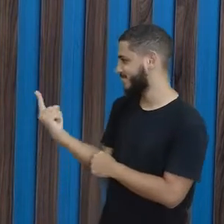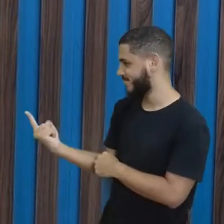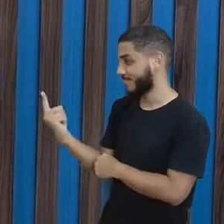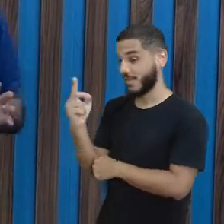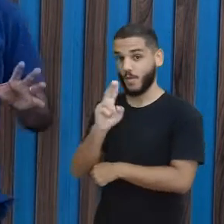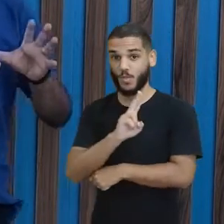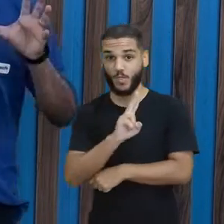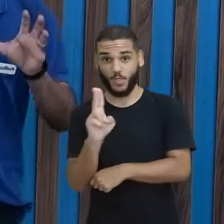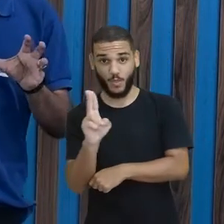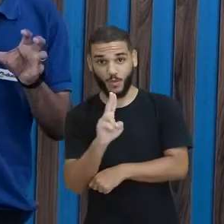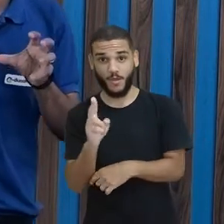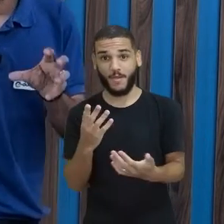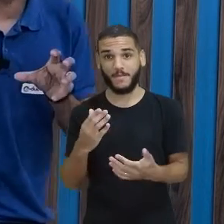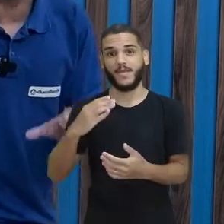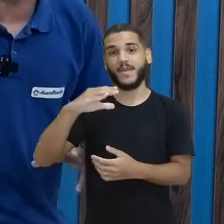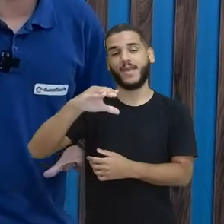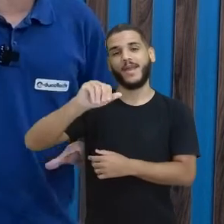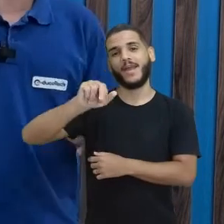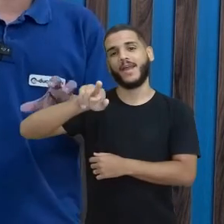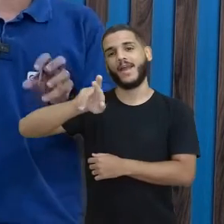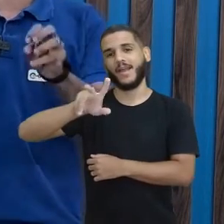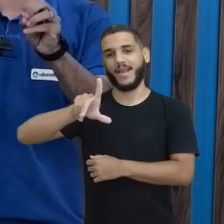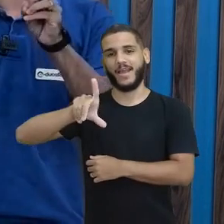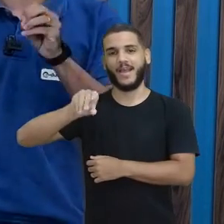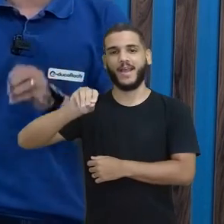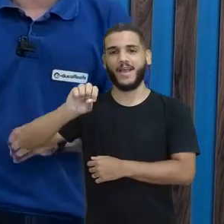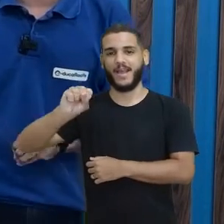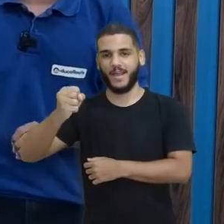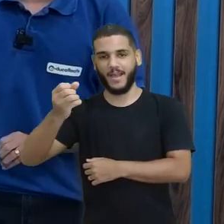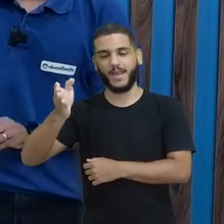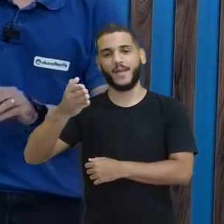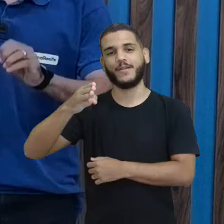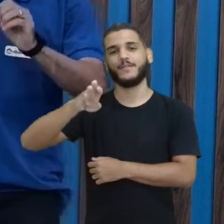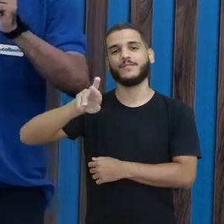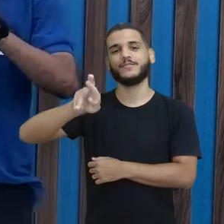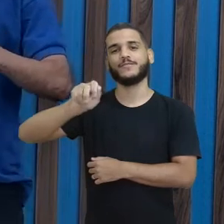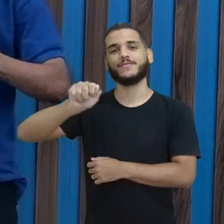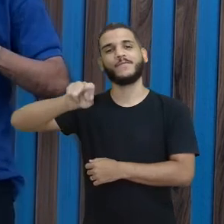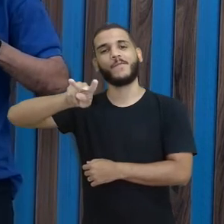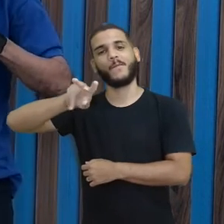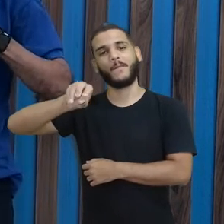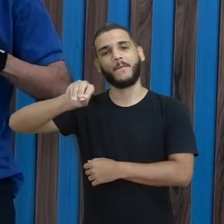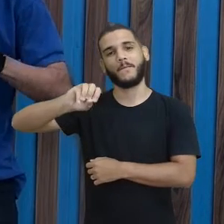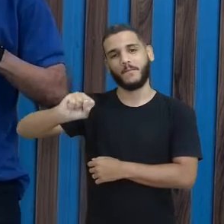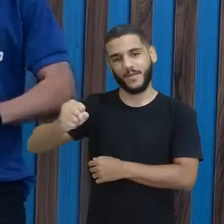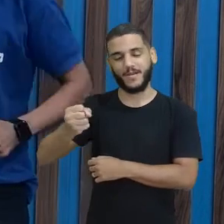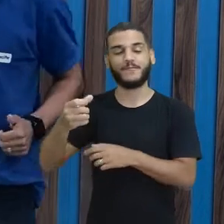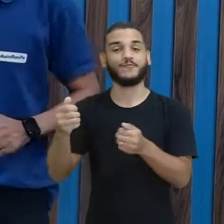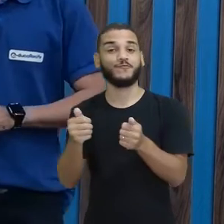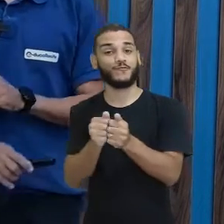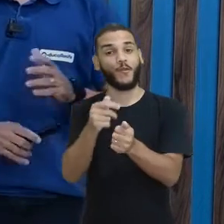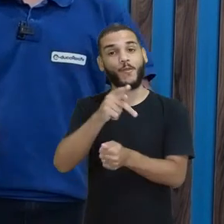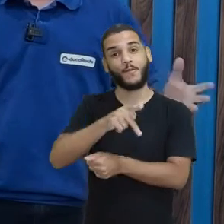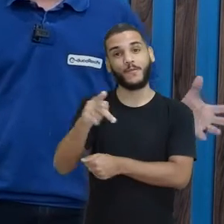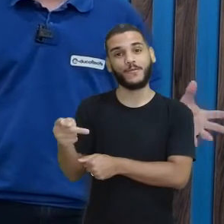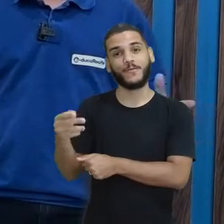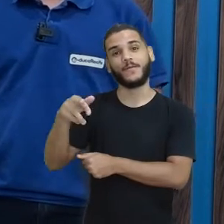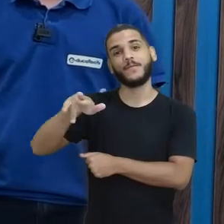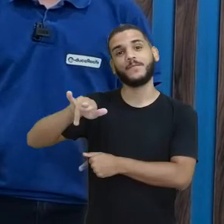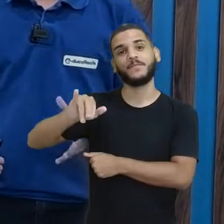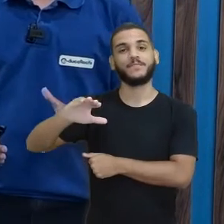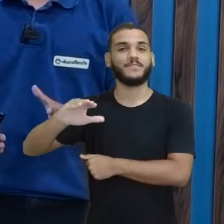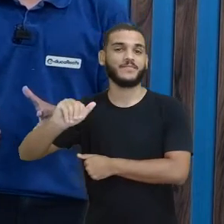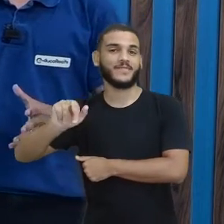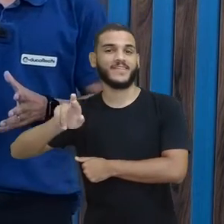Ricardo Rocha, porque daqui a pouquinho vem um convidado especial, vocês vão conhecê-lo, ó. Vai ser um professor top, como sempre, né? Show